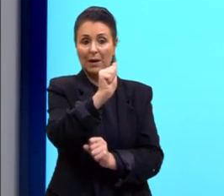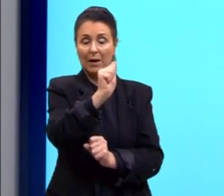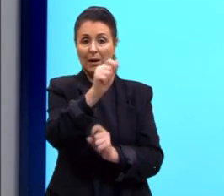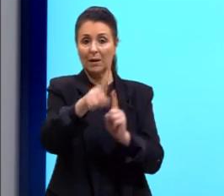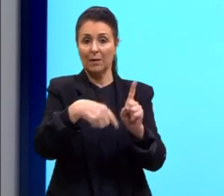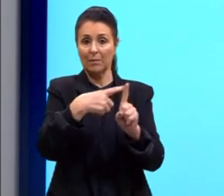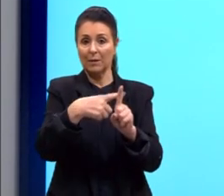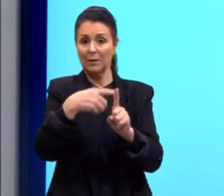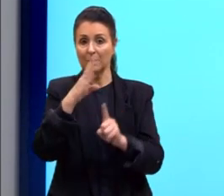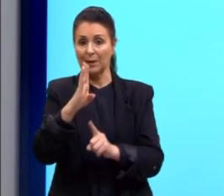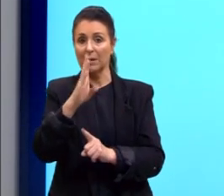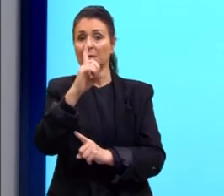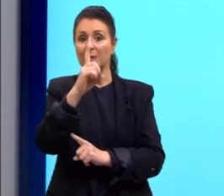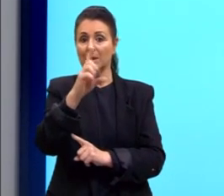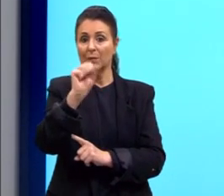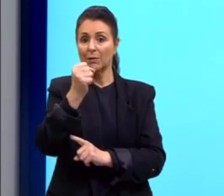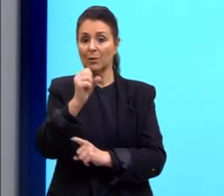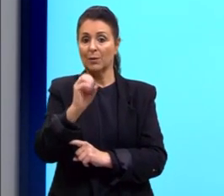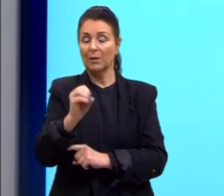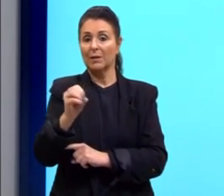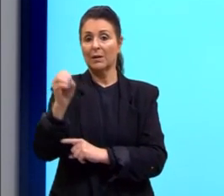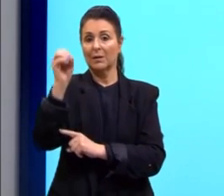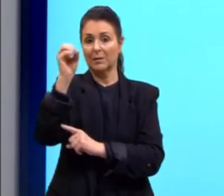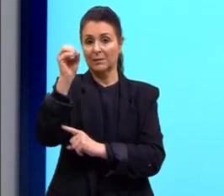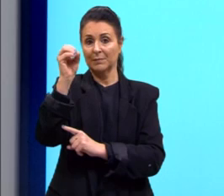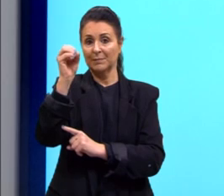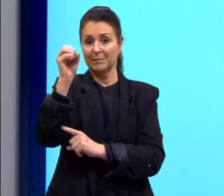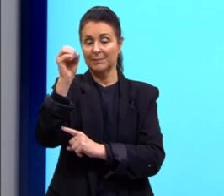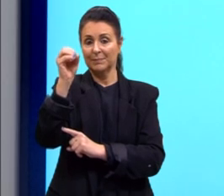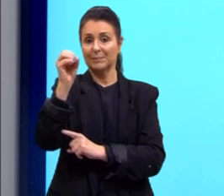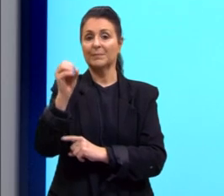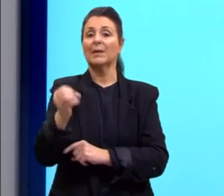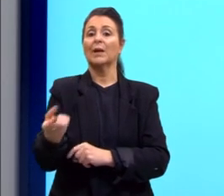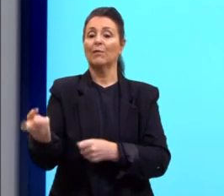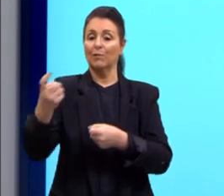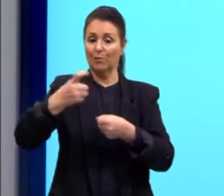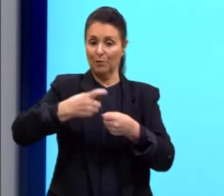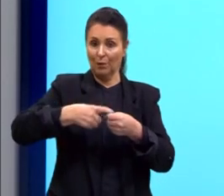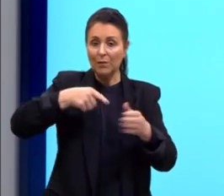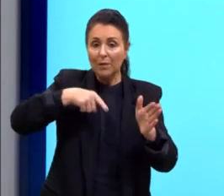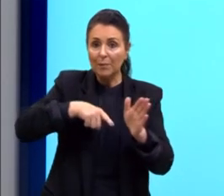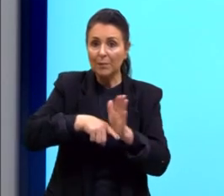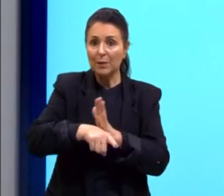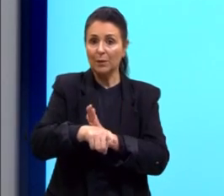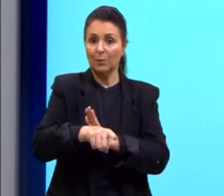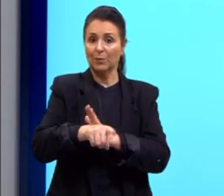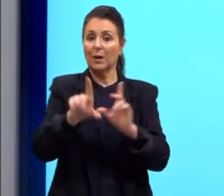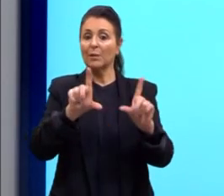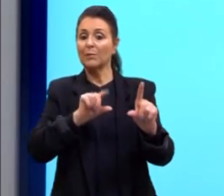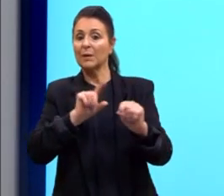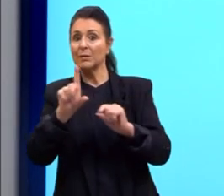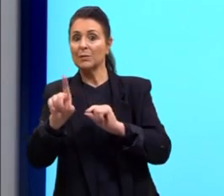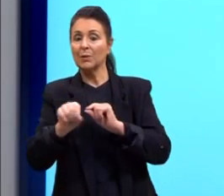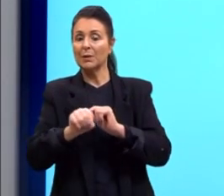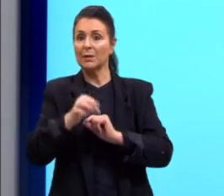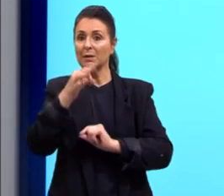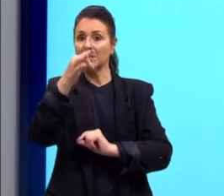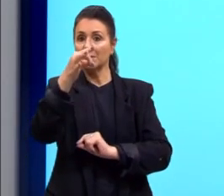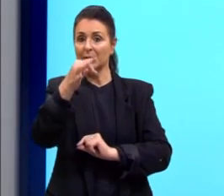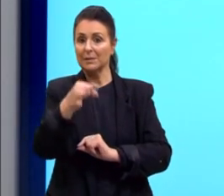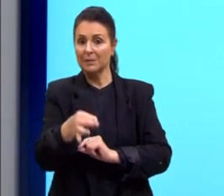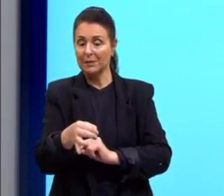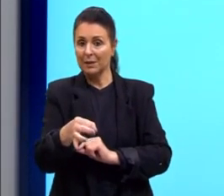= 180 graus voltamos aqui na questão porque nós tínhamos aqui cinco alternativas e